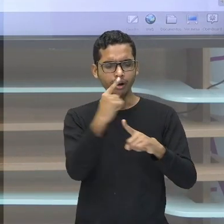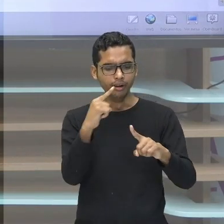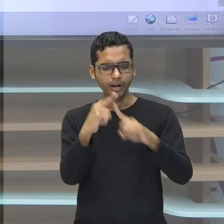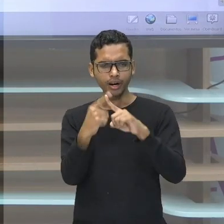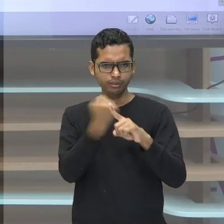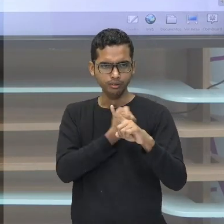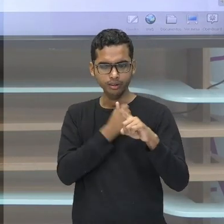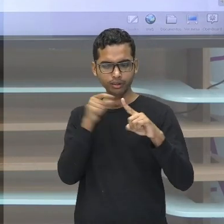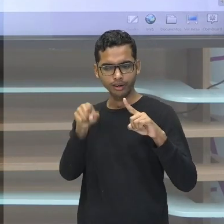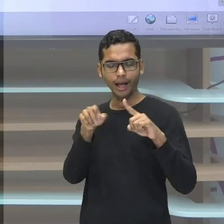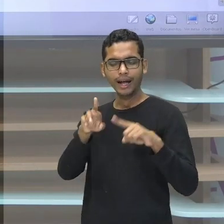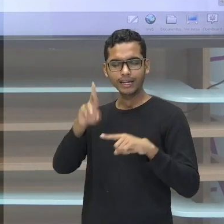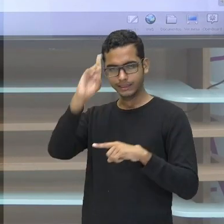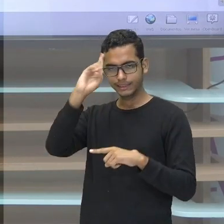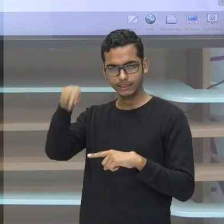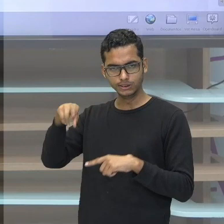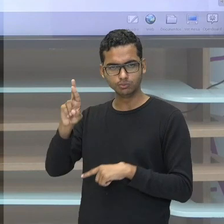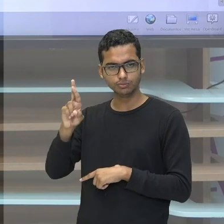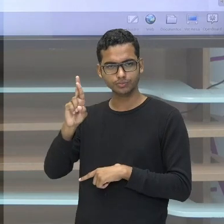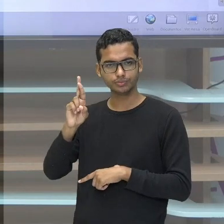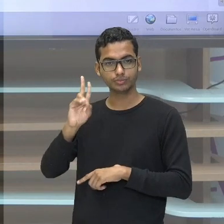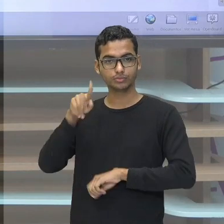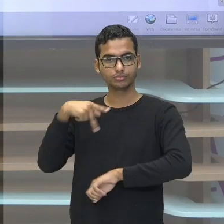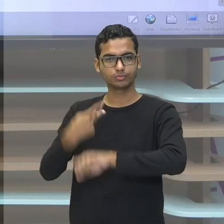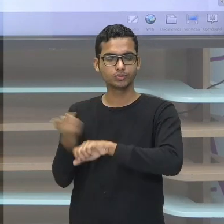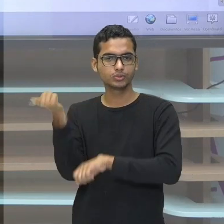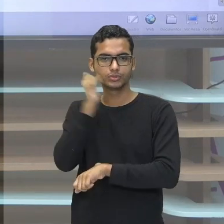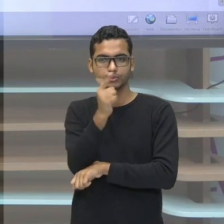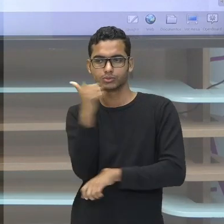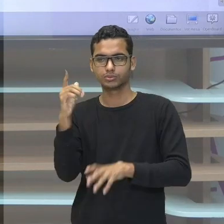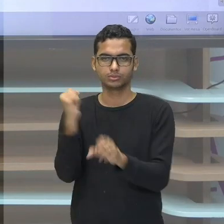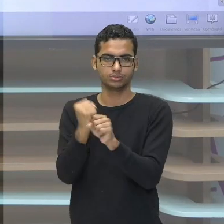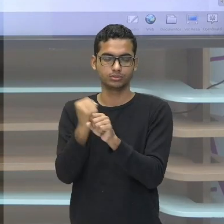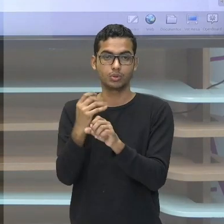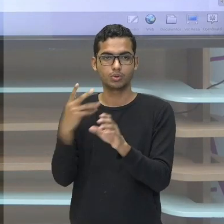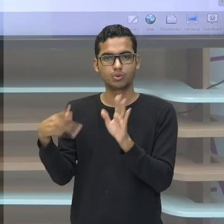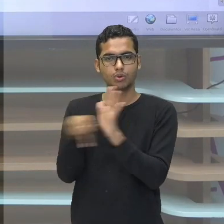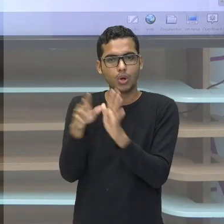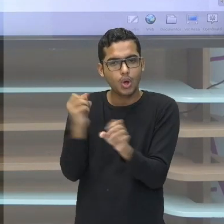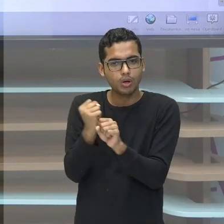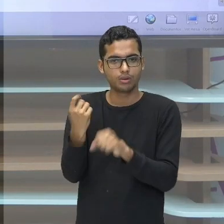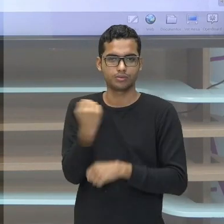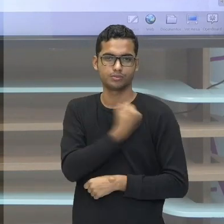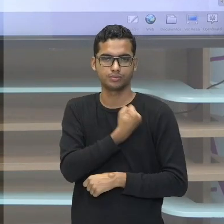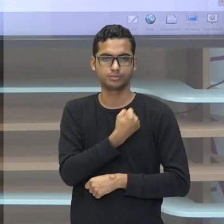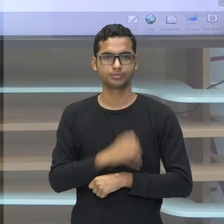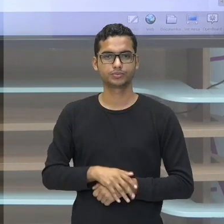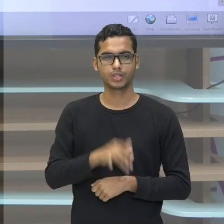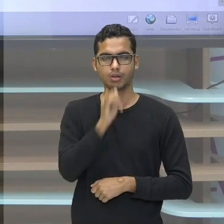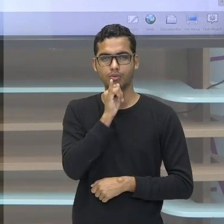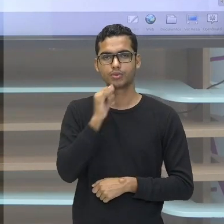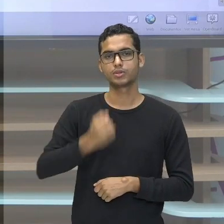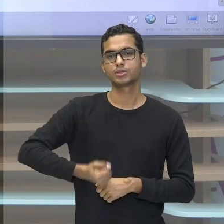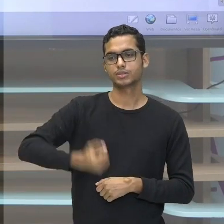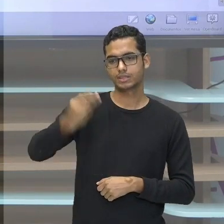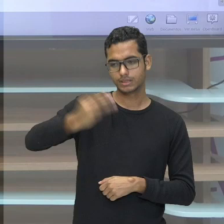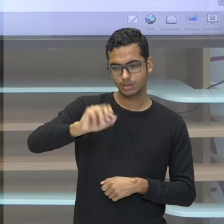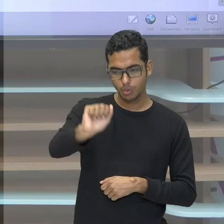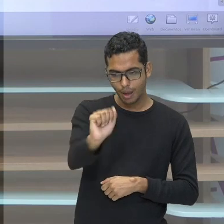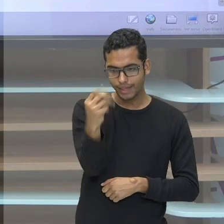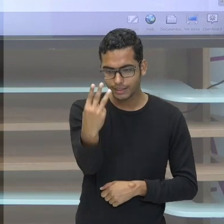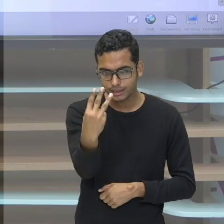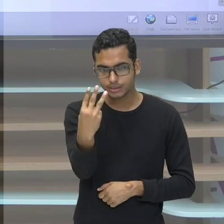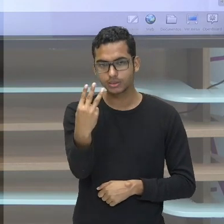termo. Entenderam a lógica? Para eu encontrar esse A3 aqui, o terceiro termo, eu vou pegar a minha razão, que eu já